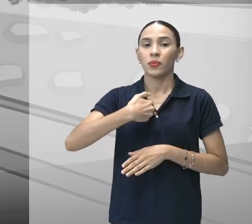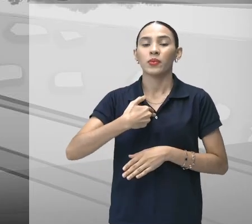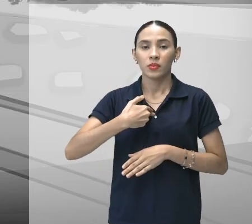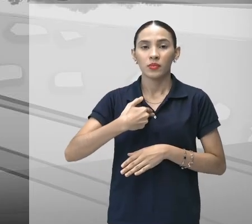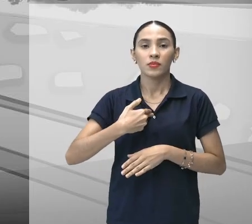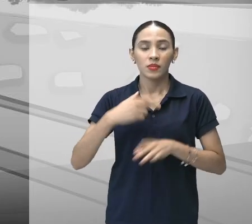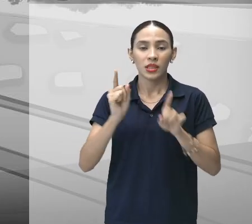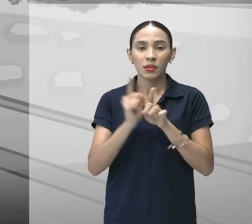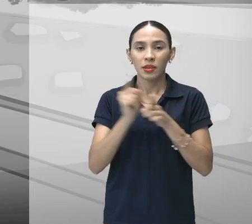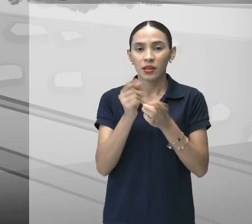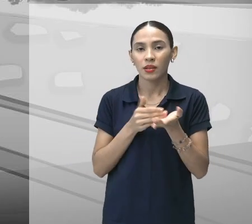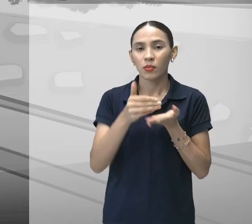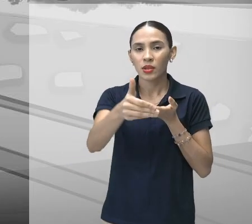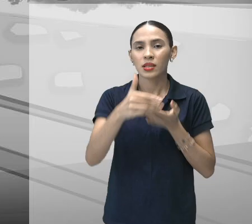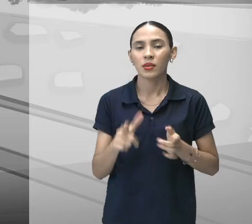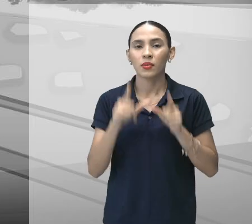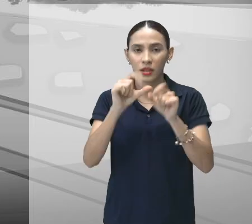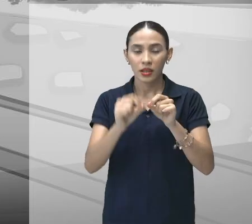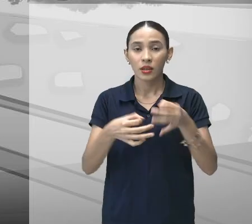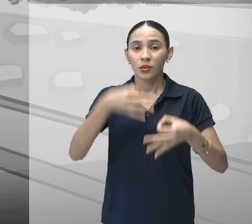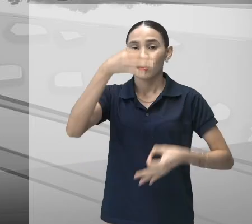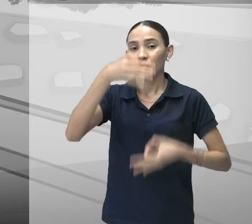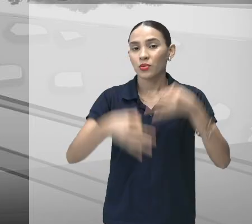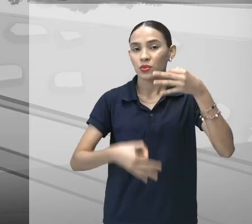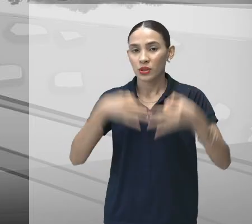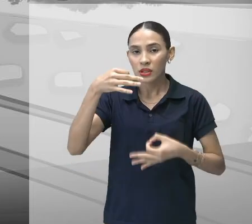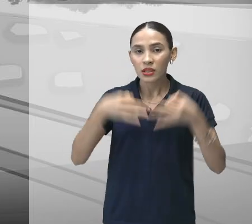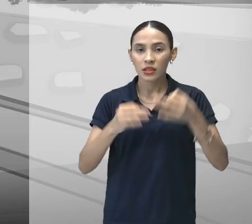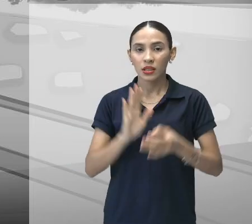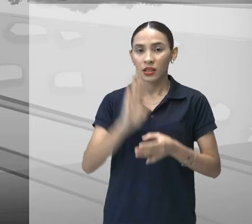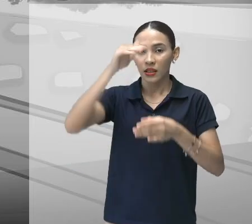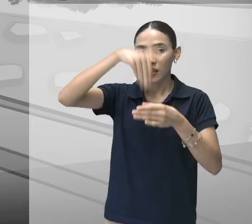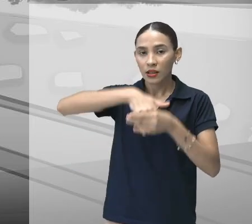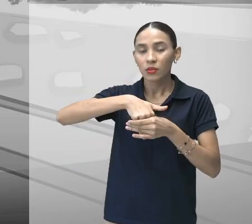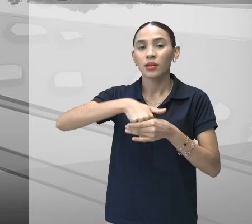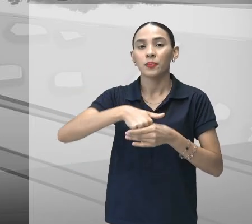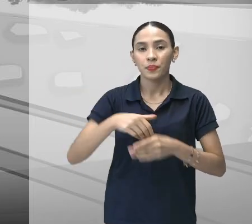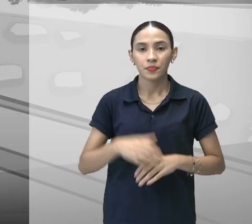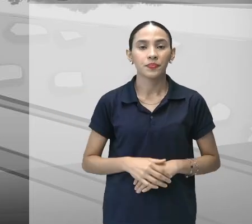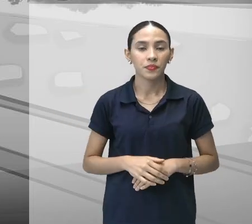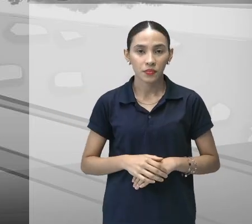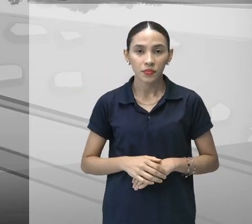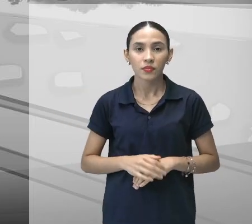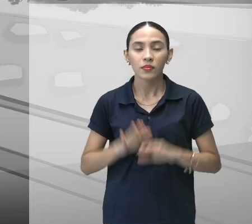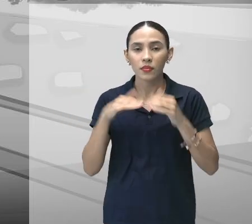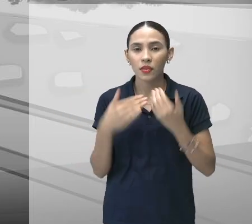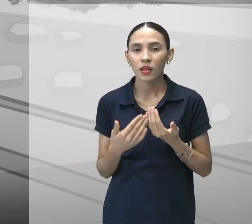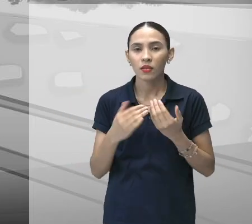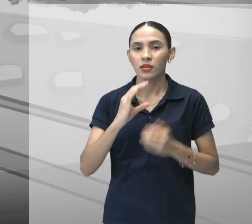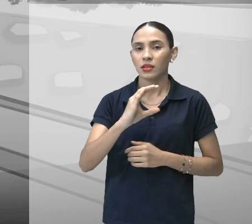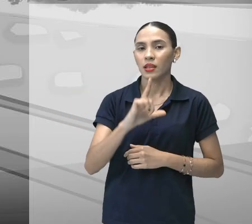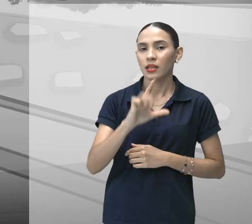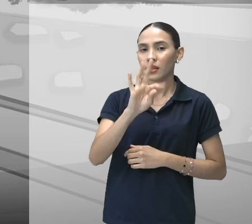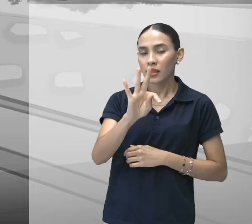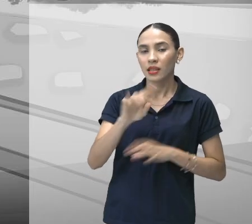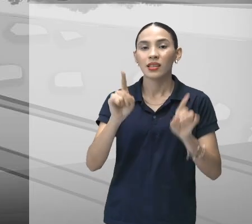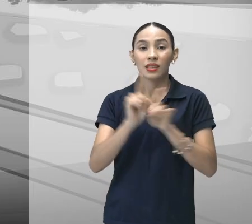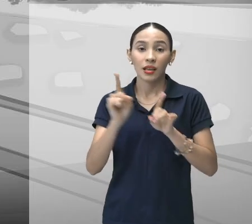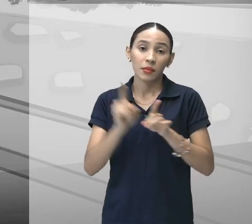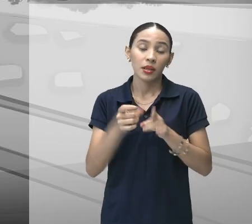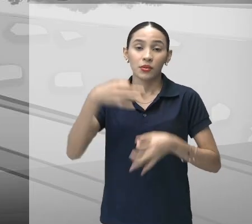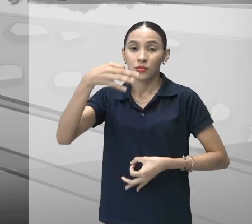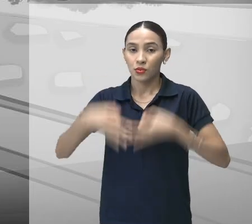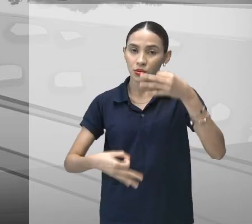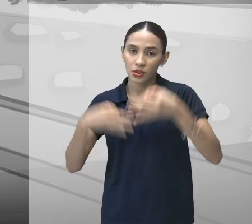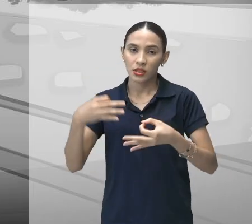foi consolidada a chamada justiça eleitoral. Olha só, gente, a gente está falando de CLT e está falando também